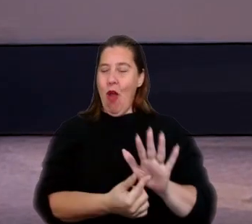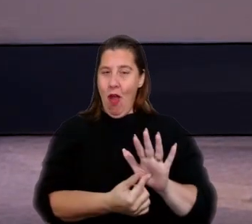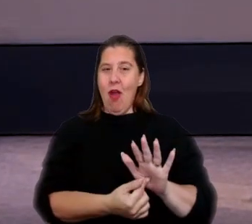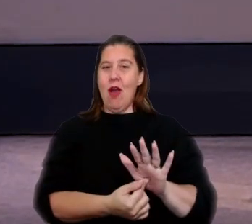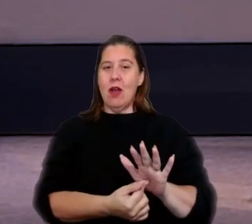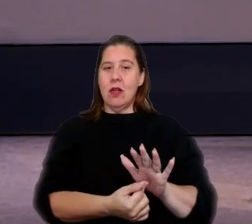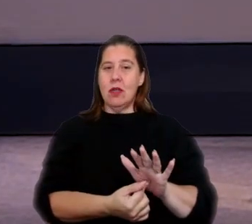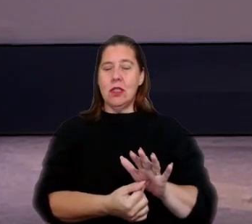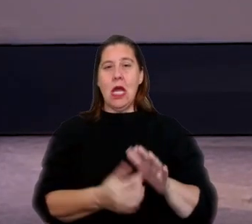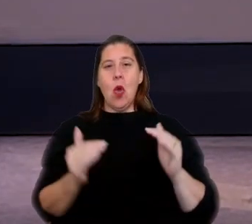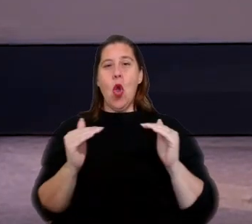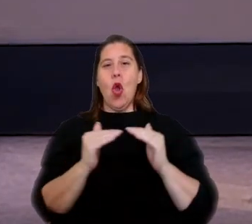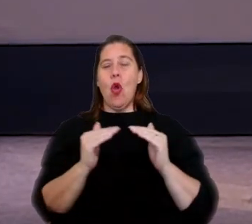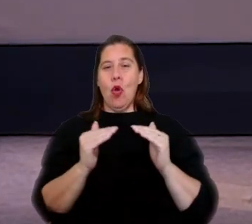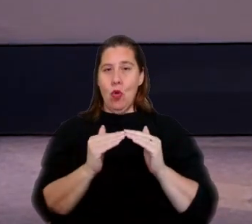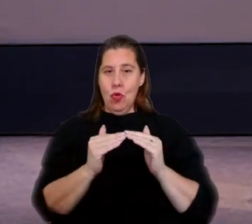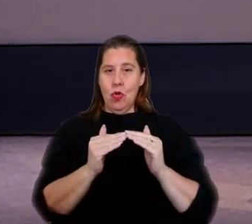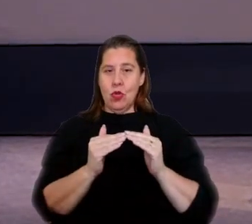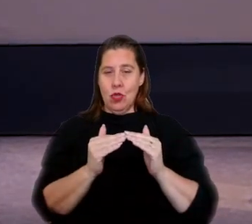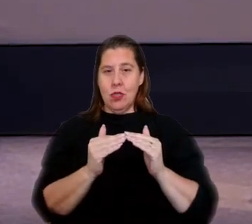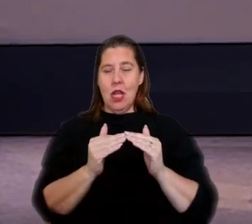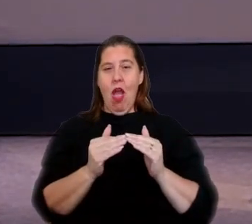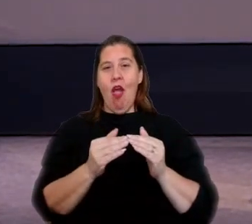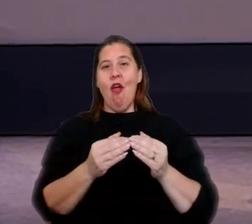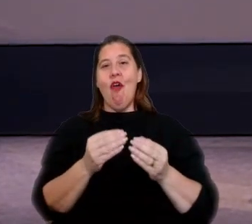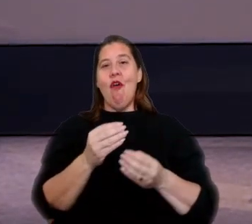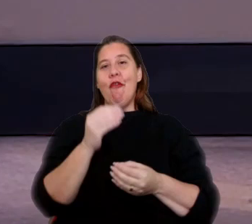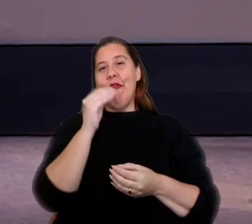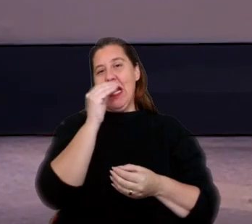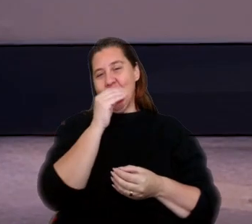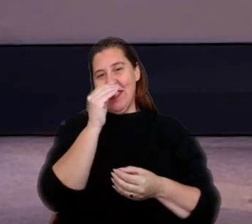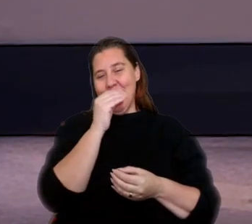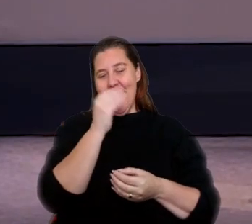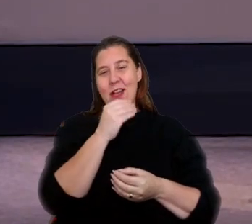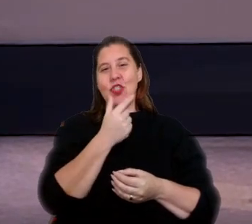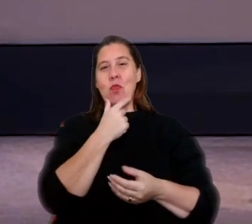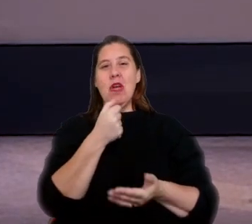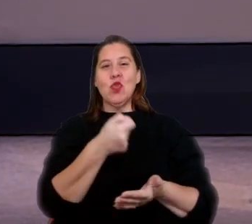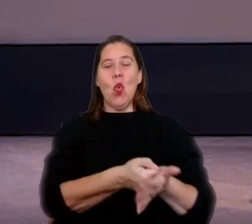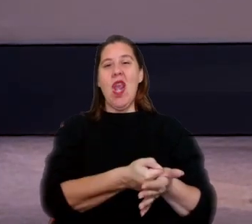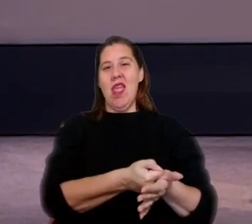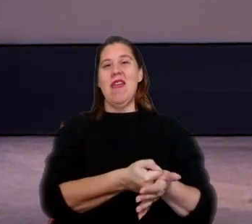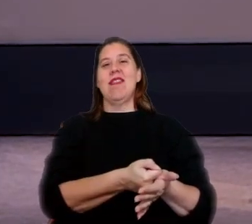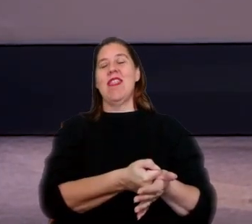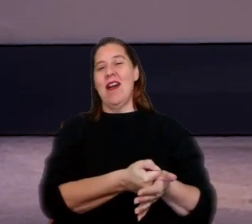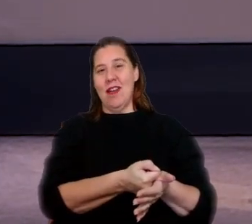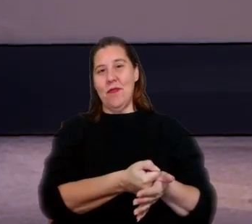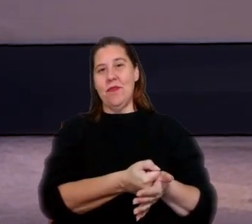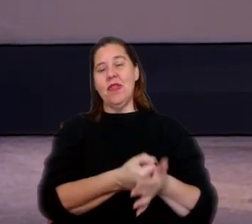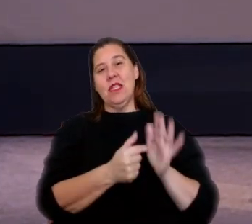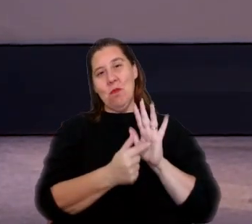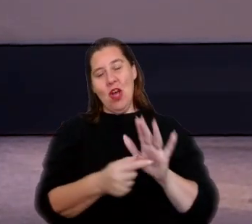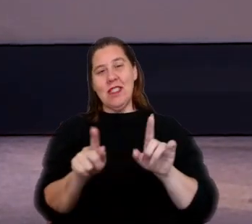também usa esse artifício. A gente normalmente associa a fragilidade masculina a uma erudição, há uma tendência